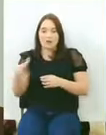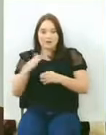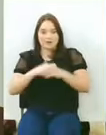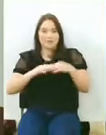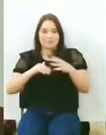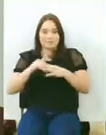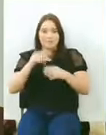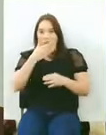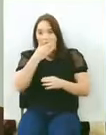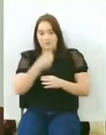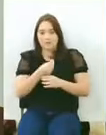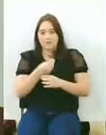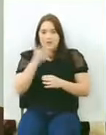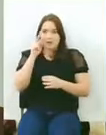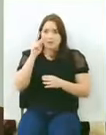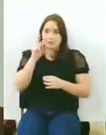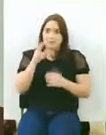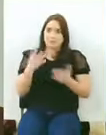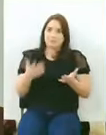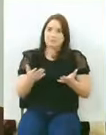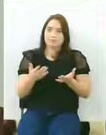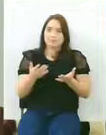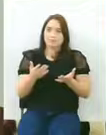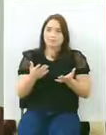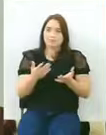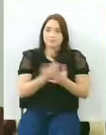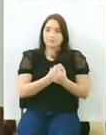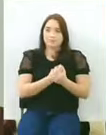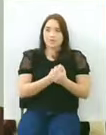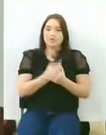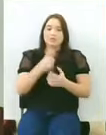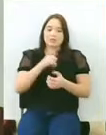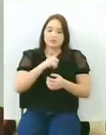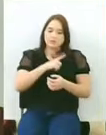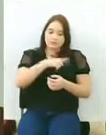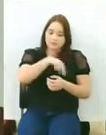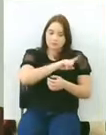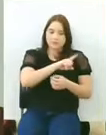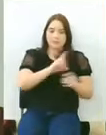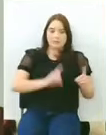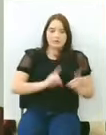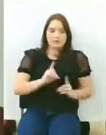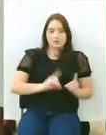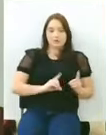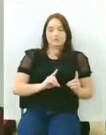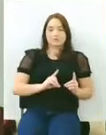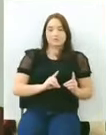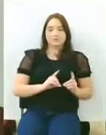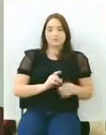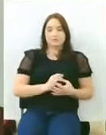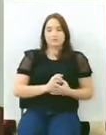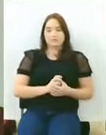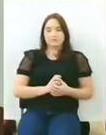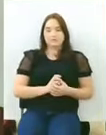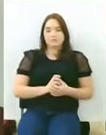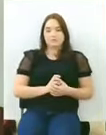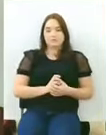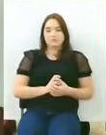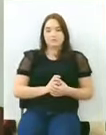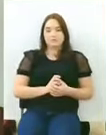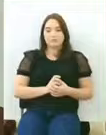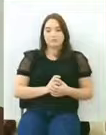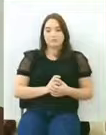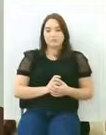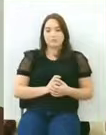para pagar a mão de obra. E nós vimos aquilo, levamos o assunto para a junta diaconal, essas coisas a gente leva para a junta